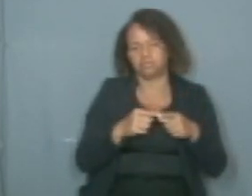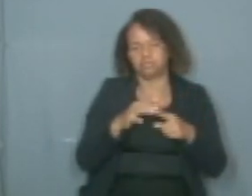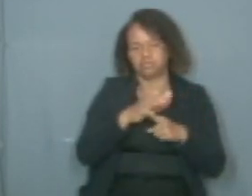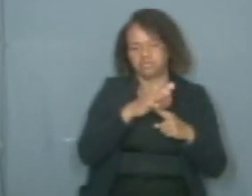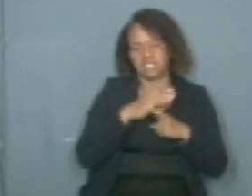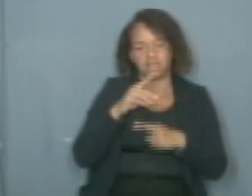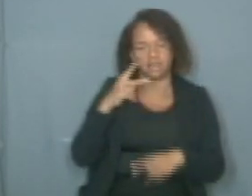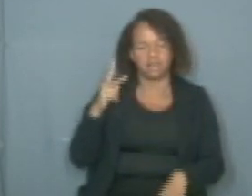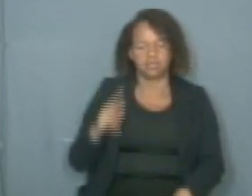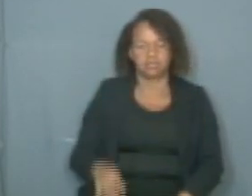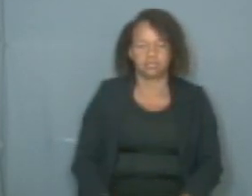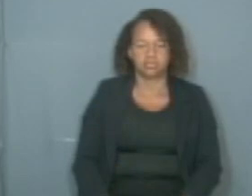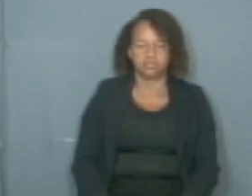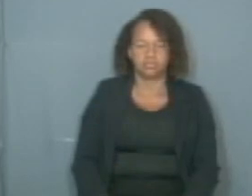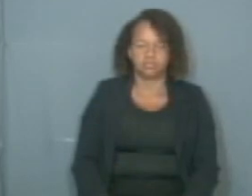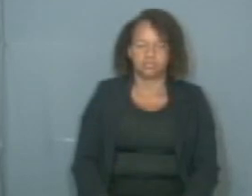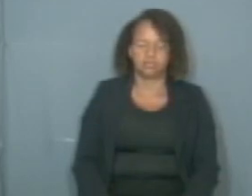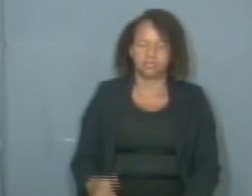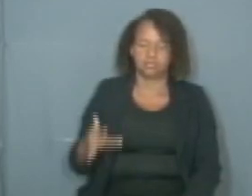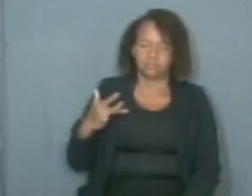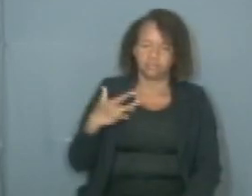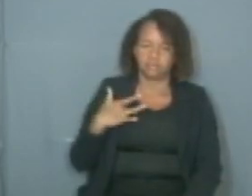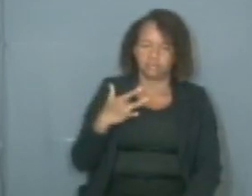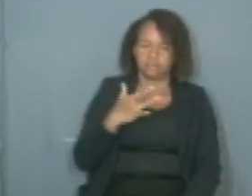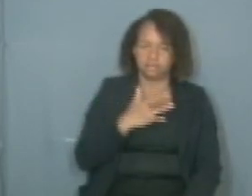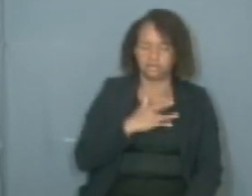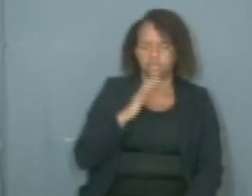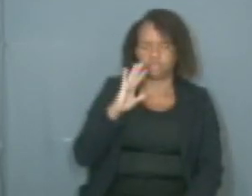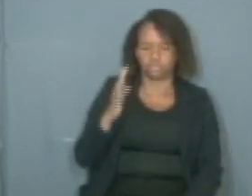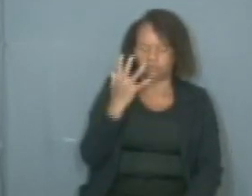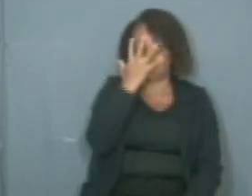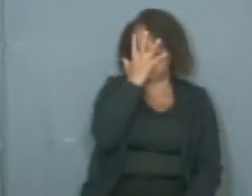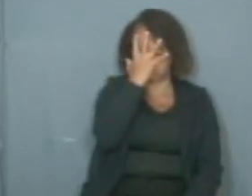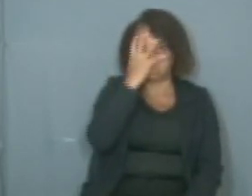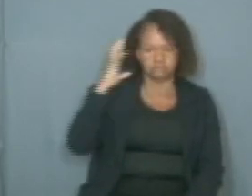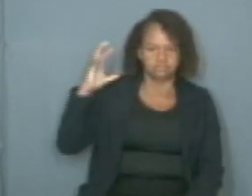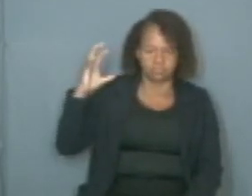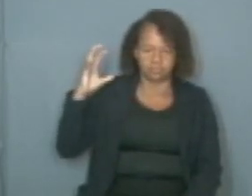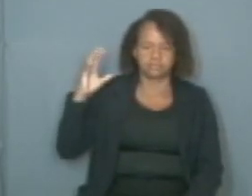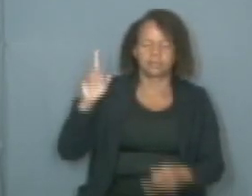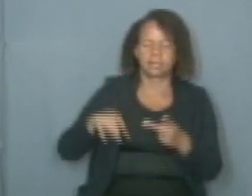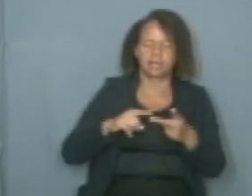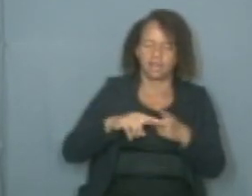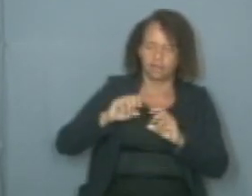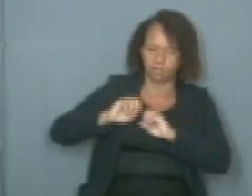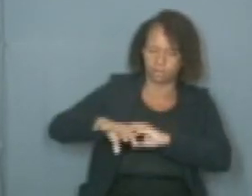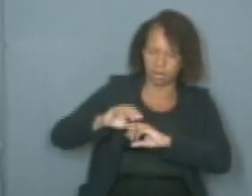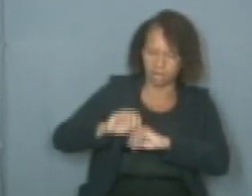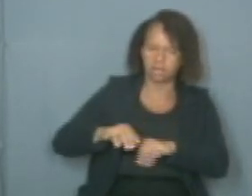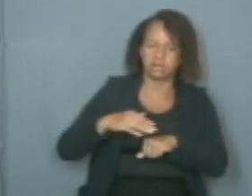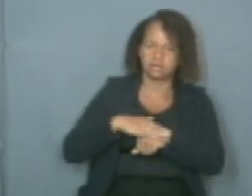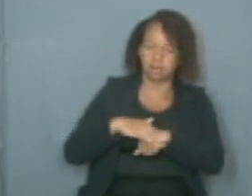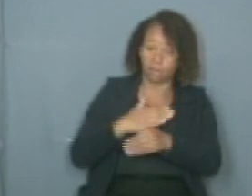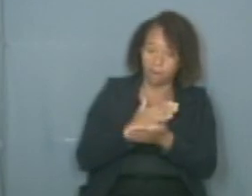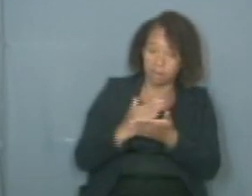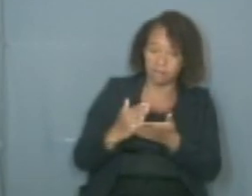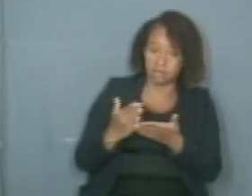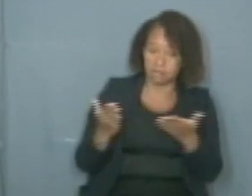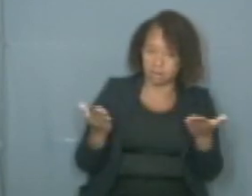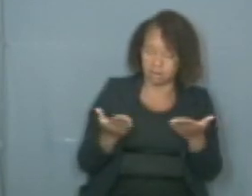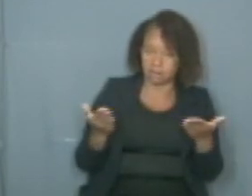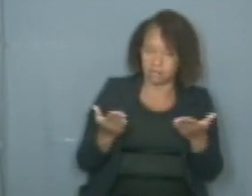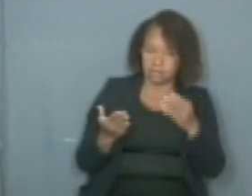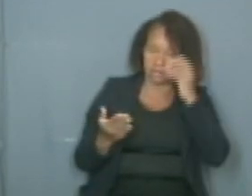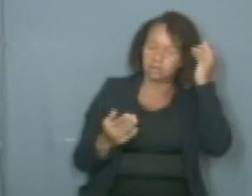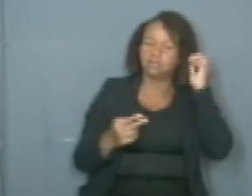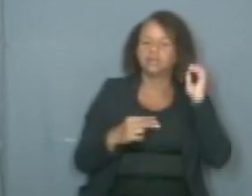que a saúde nós já desmascaramos. A educação começa essa semana. Se prepare, prefeitura,